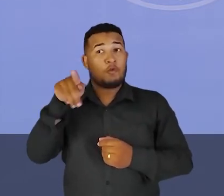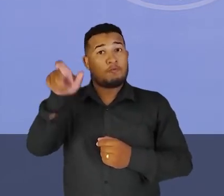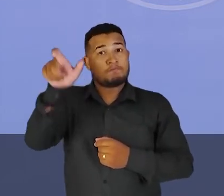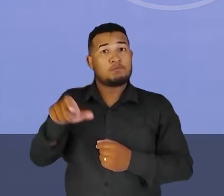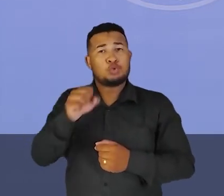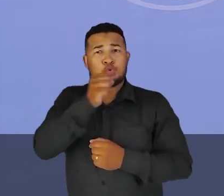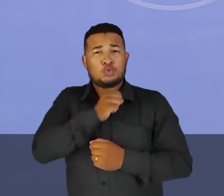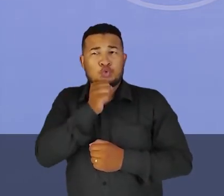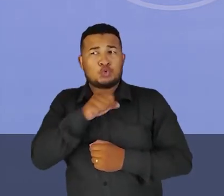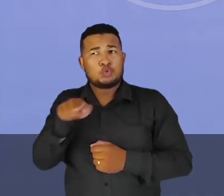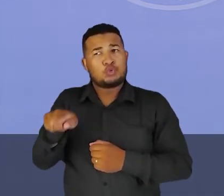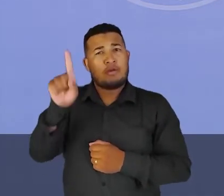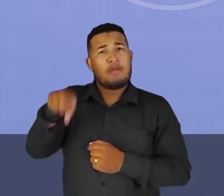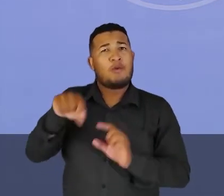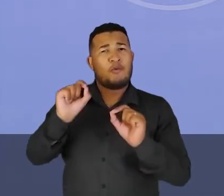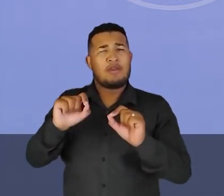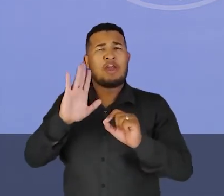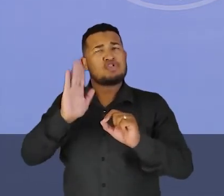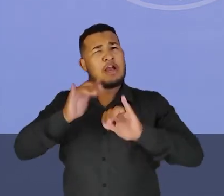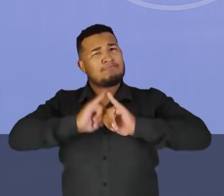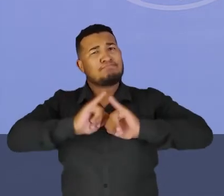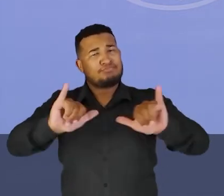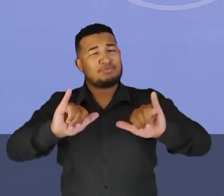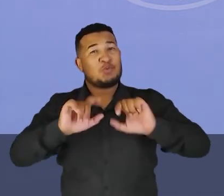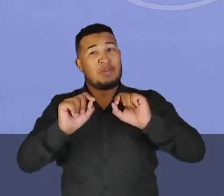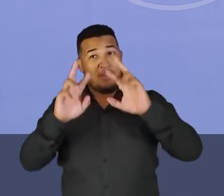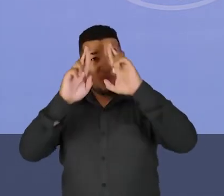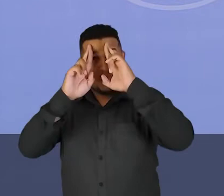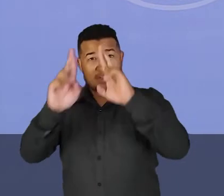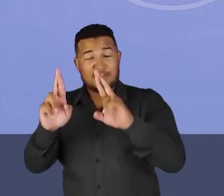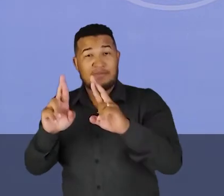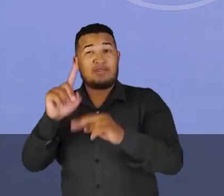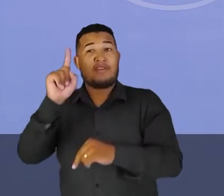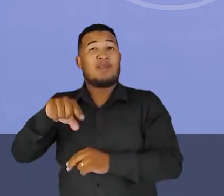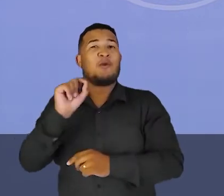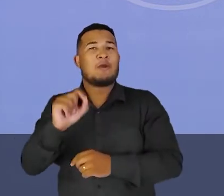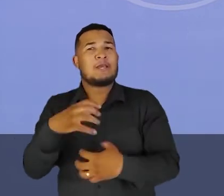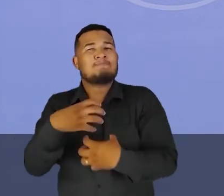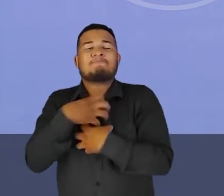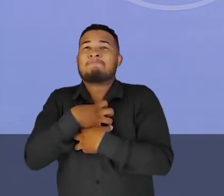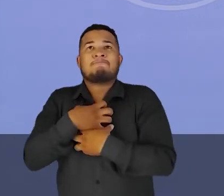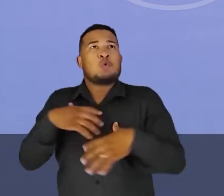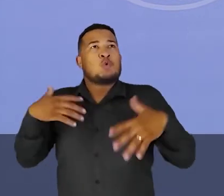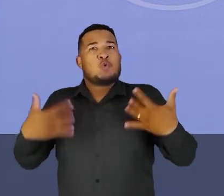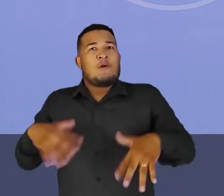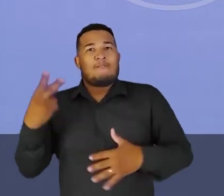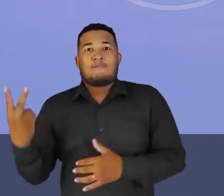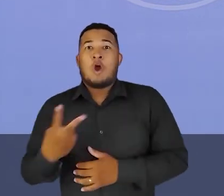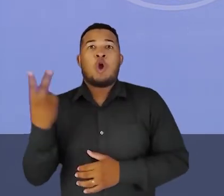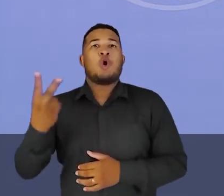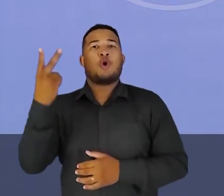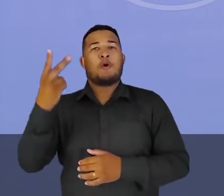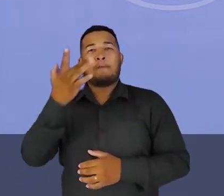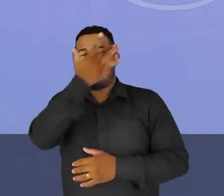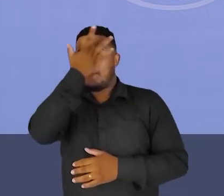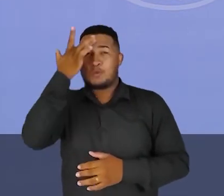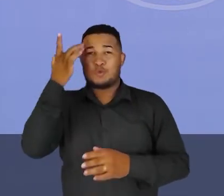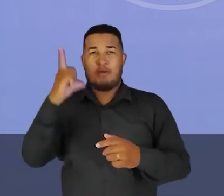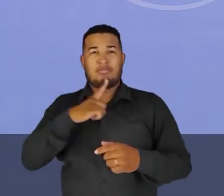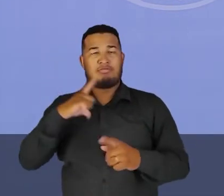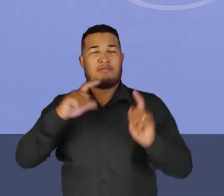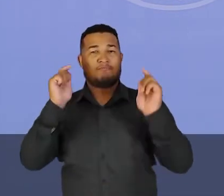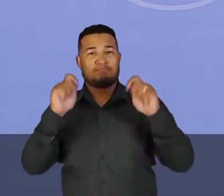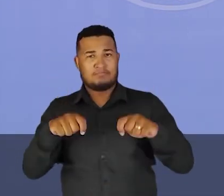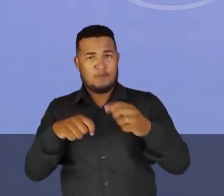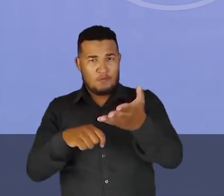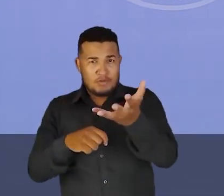eles, como eu já disse, o respeito é um dos maiores valores que a pessoa pode ter. E você